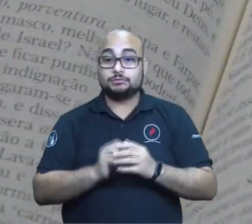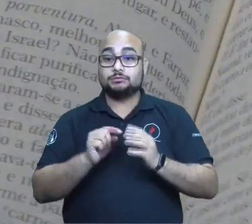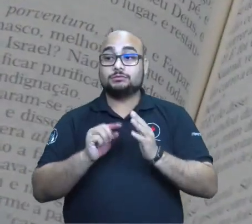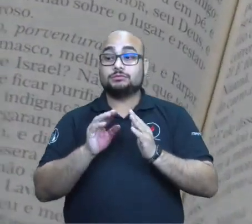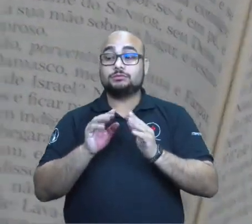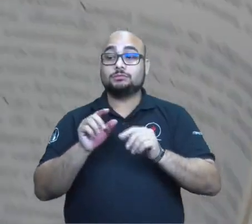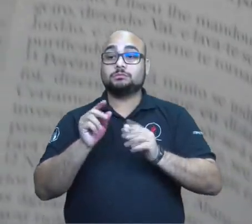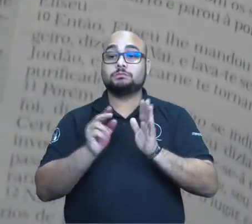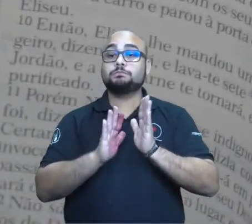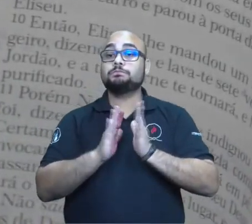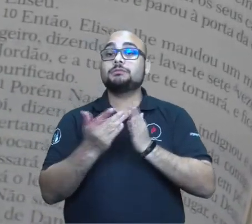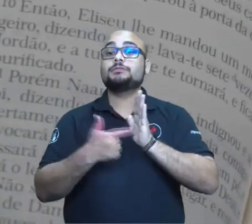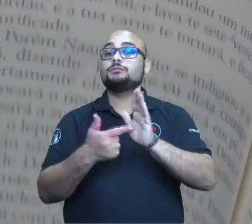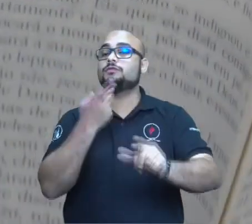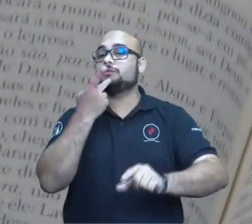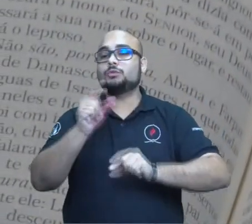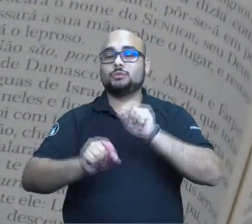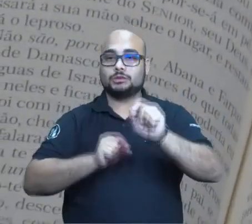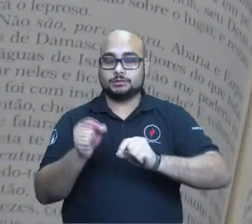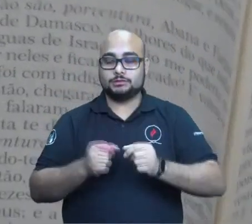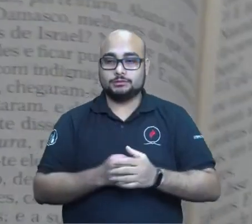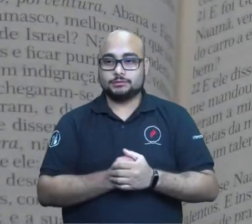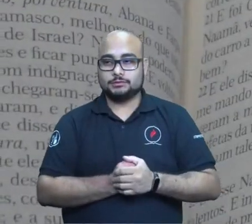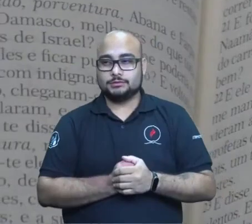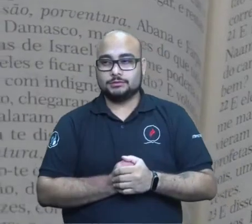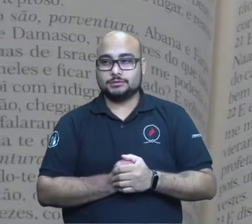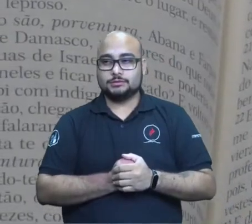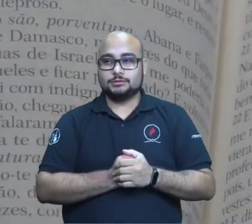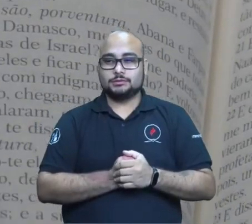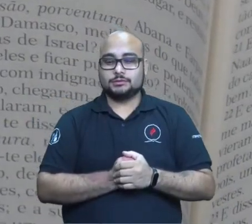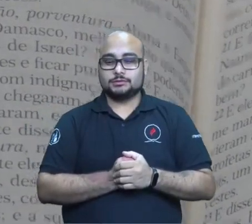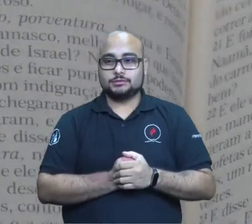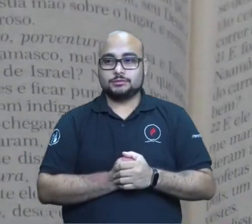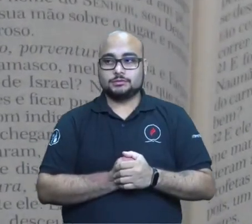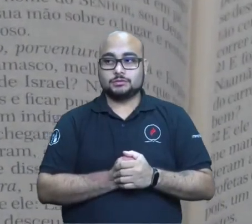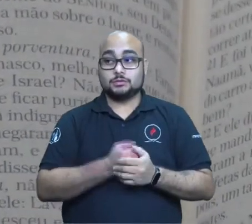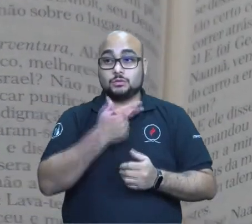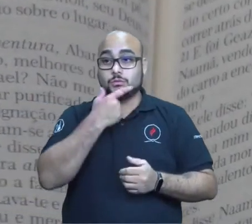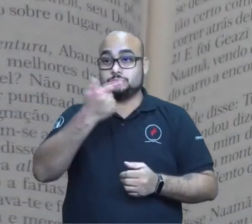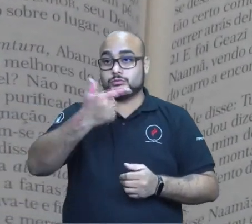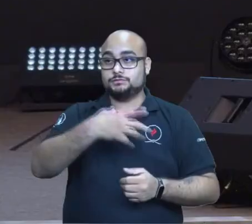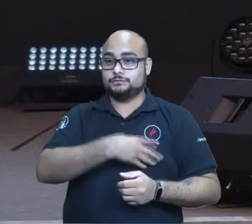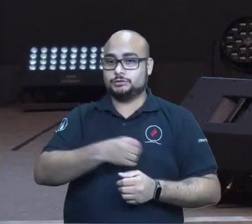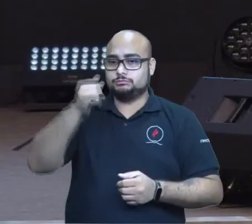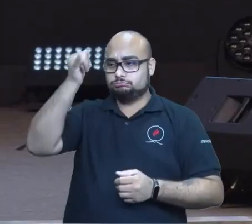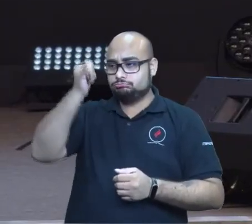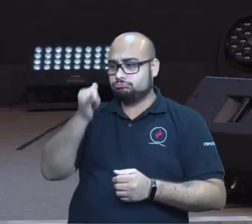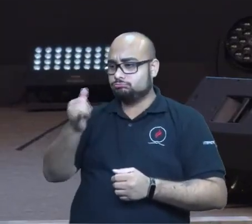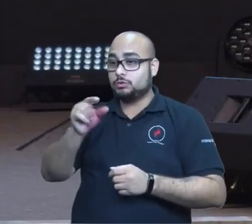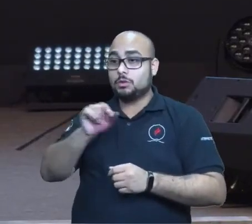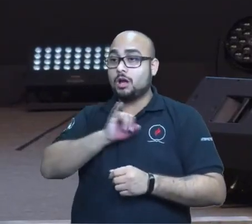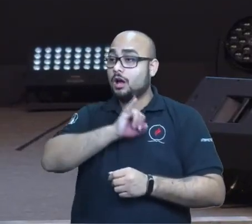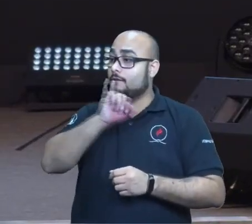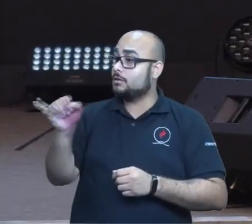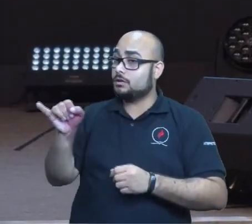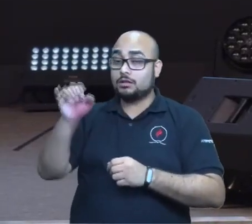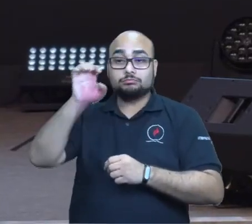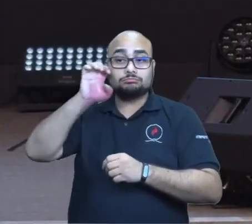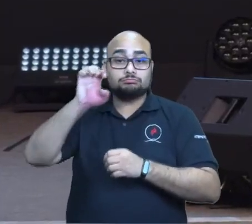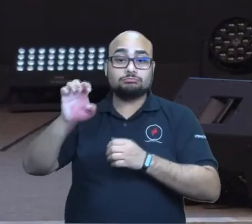os filhos dos Profetas a Eliseu esse que o lugar em que habitamos diante da tua